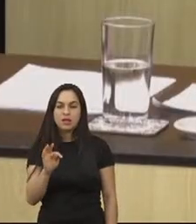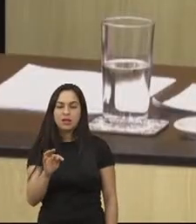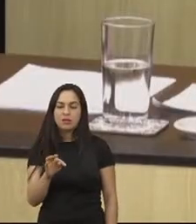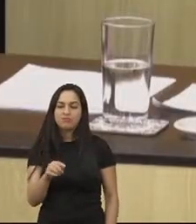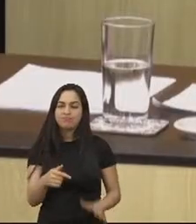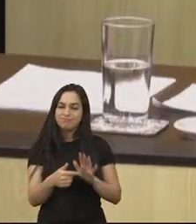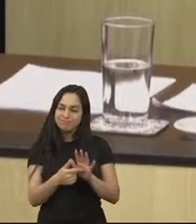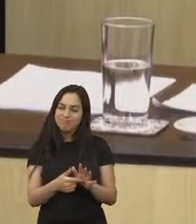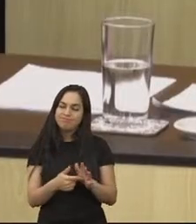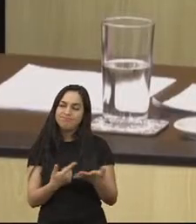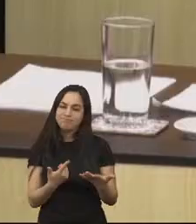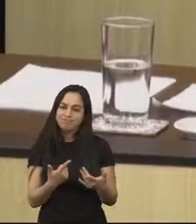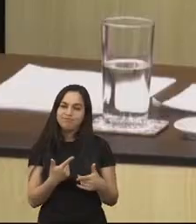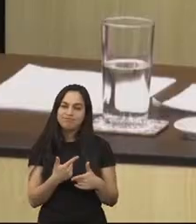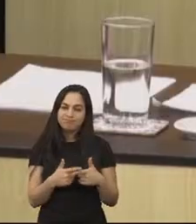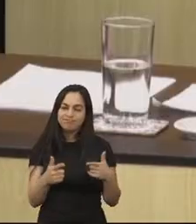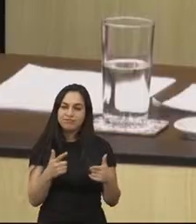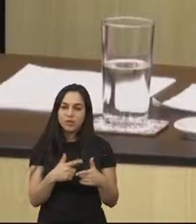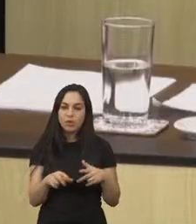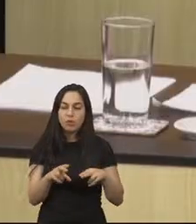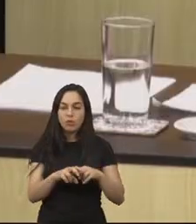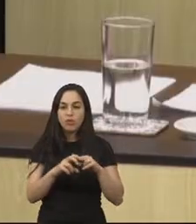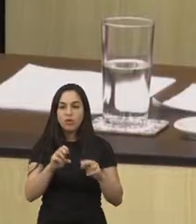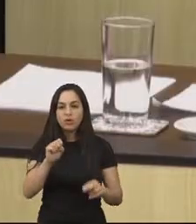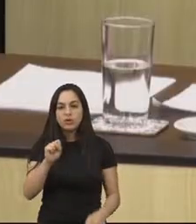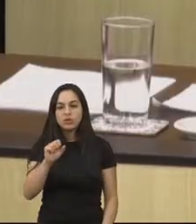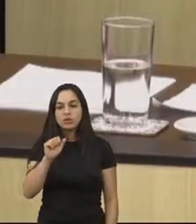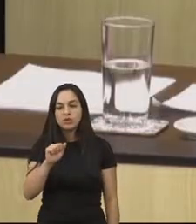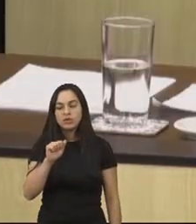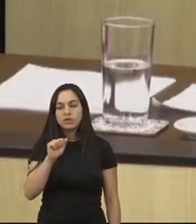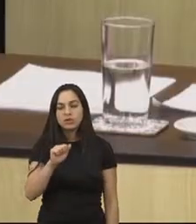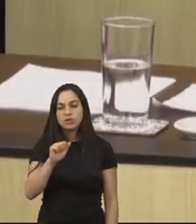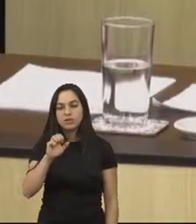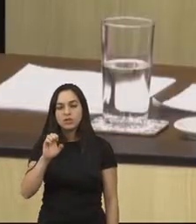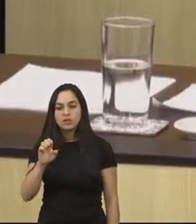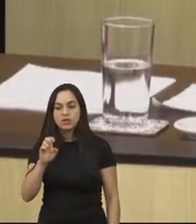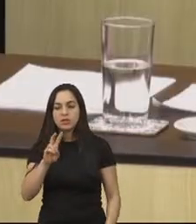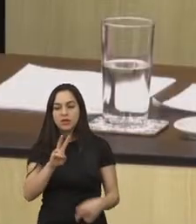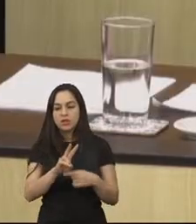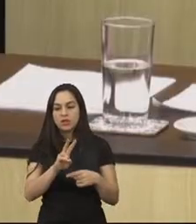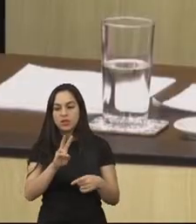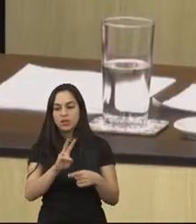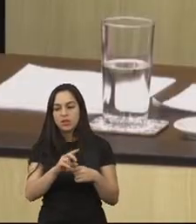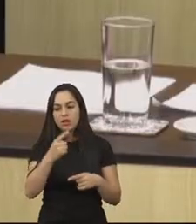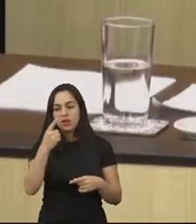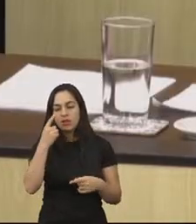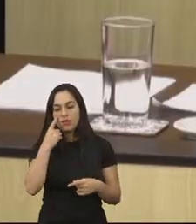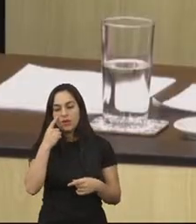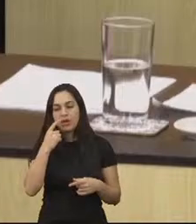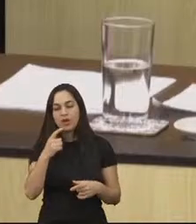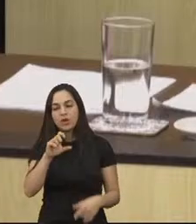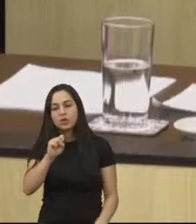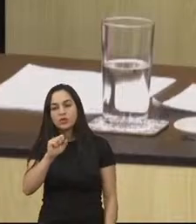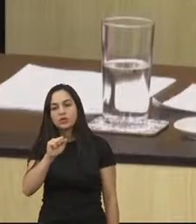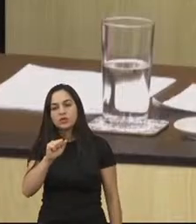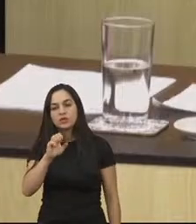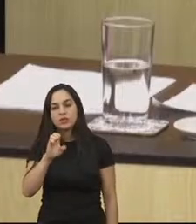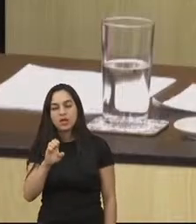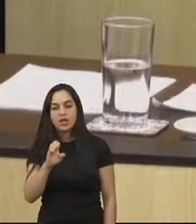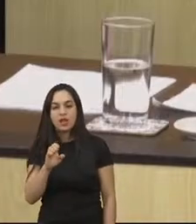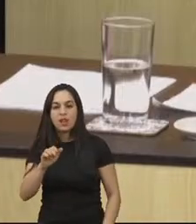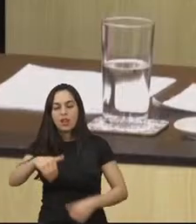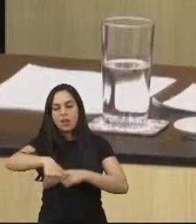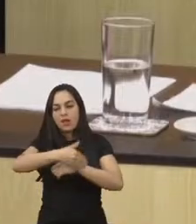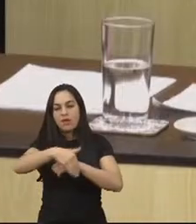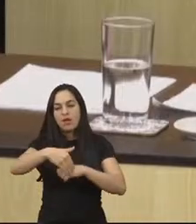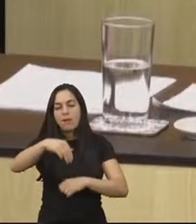O SAAI já está acompanhando a qualidade da energia fornecida pela EDP. Cabe destacar que a estação do SAAI, construída na Avenida Malik